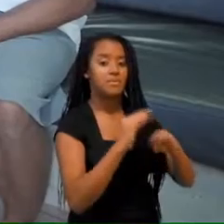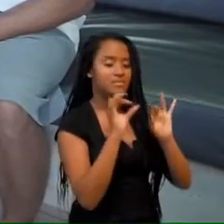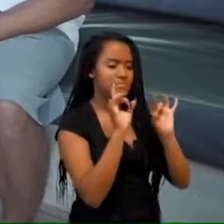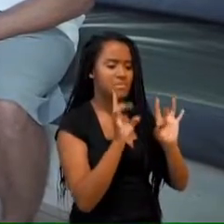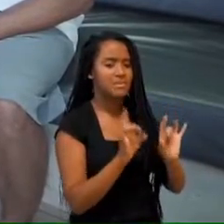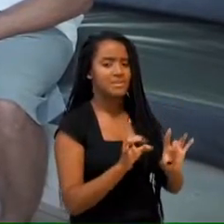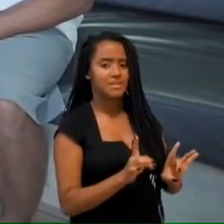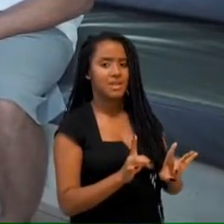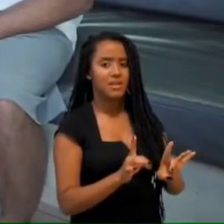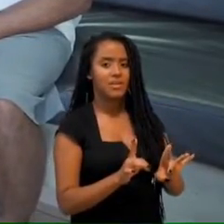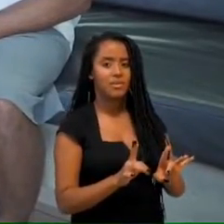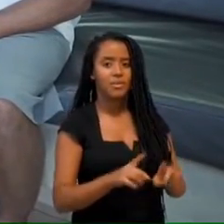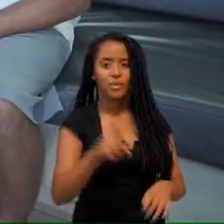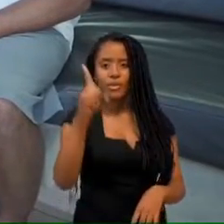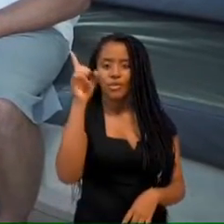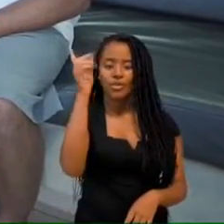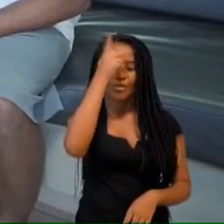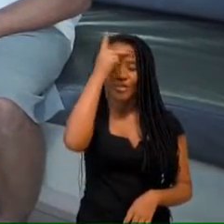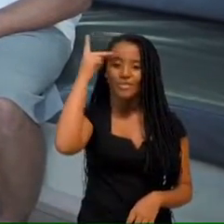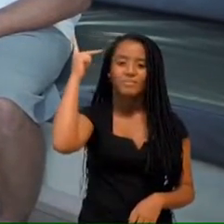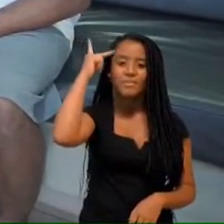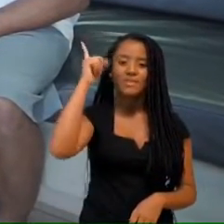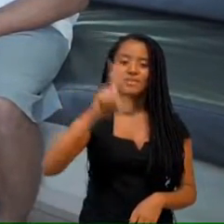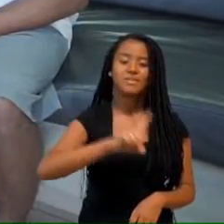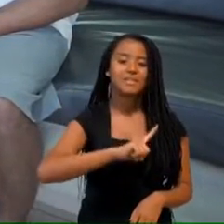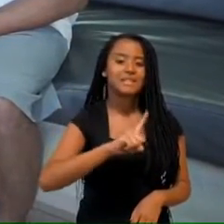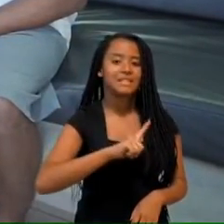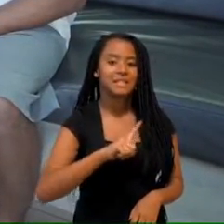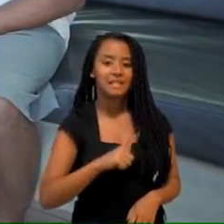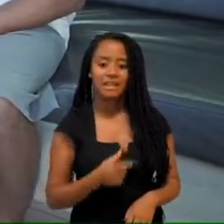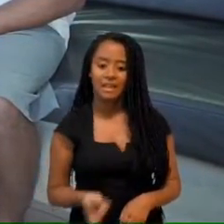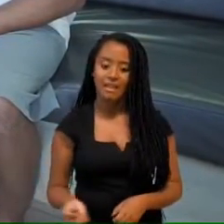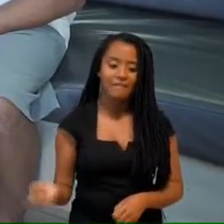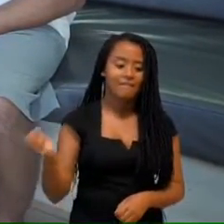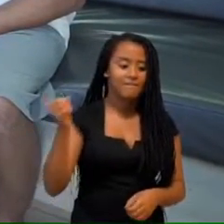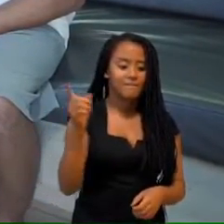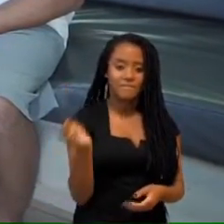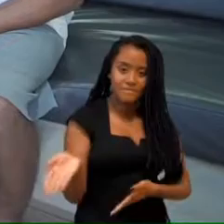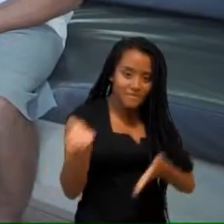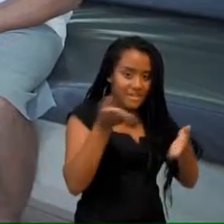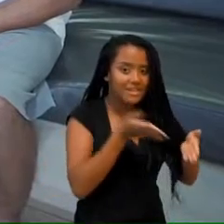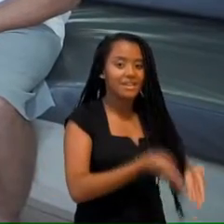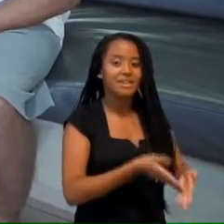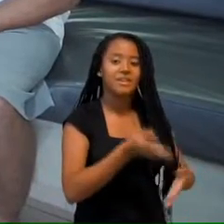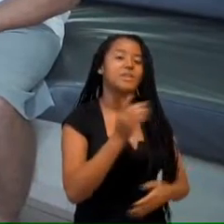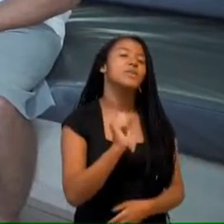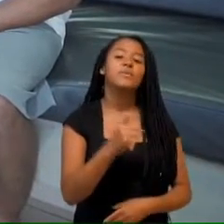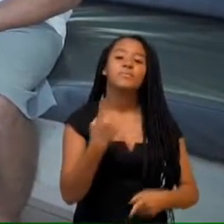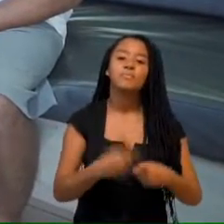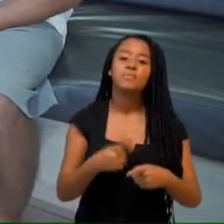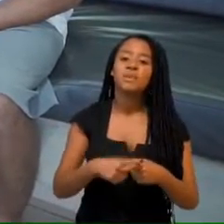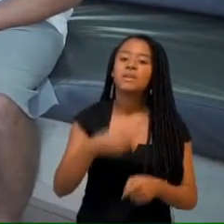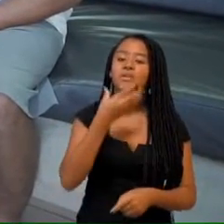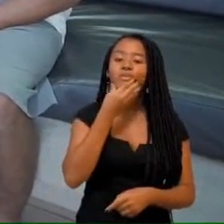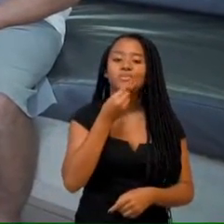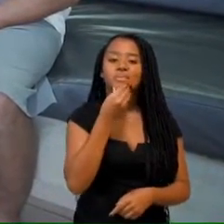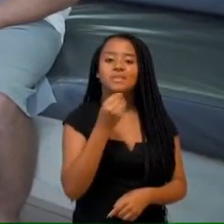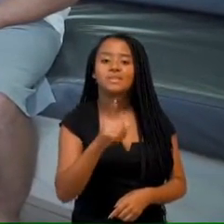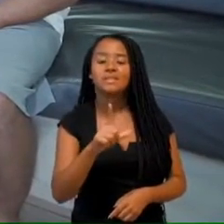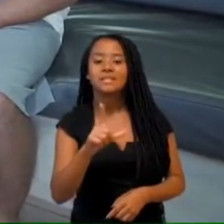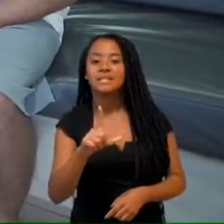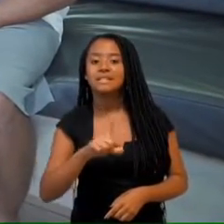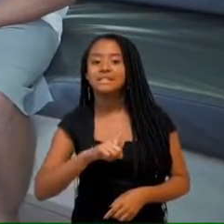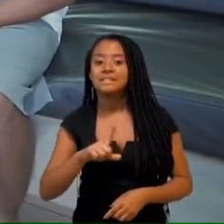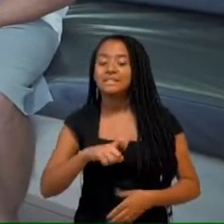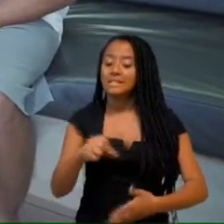aqui porque os meninos parece que tem alguns dotes culinários aí que são especiais mas meninos eu